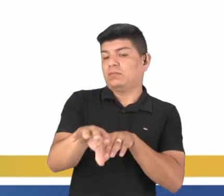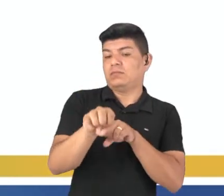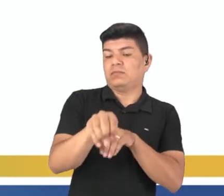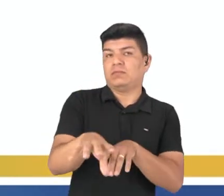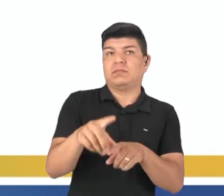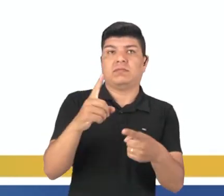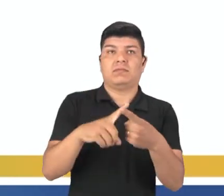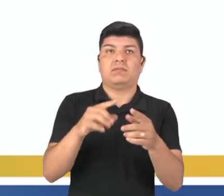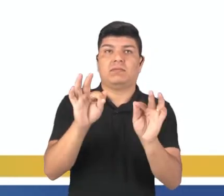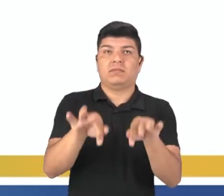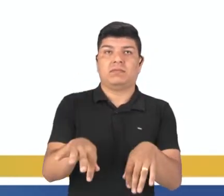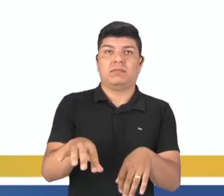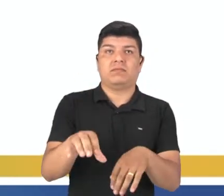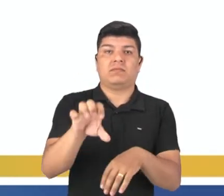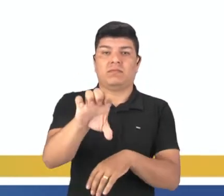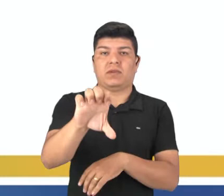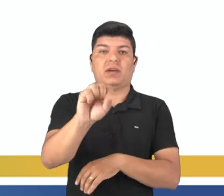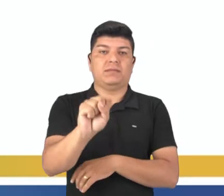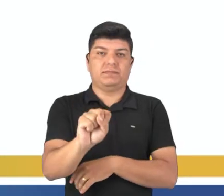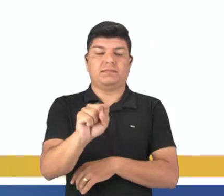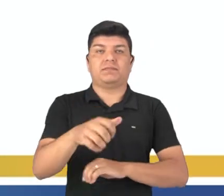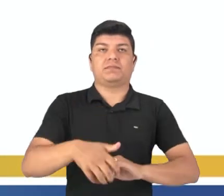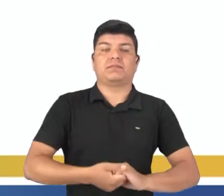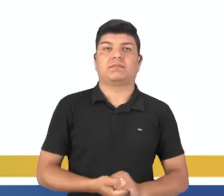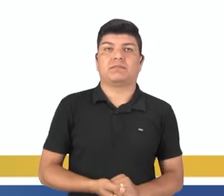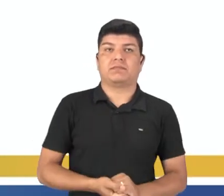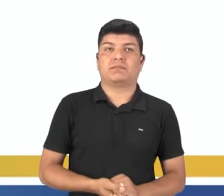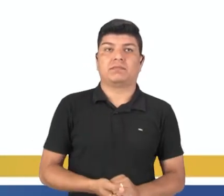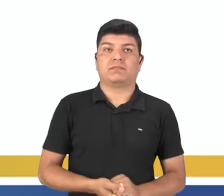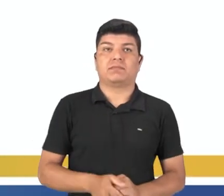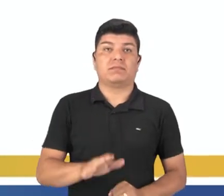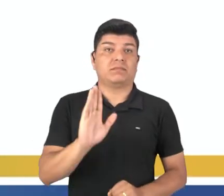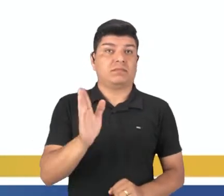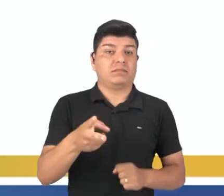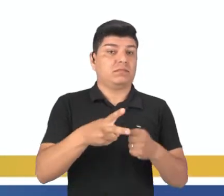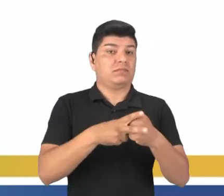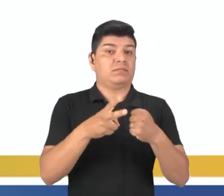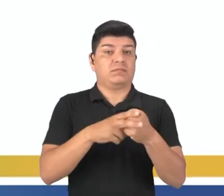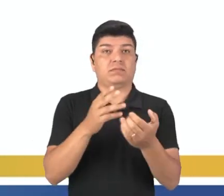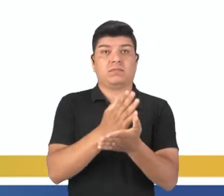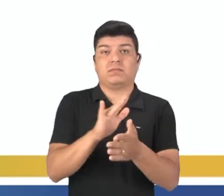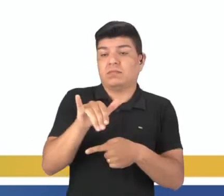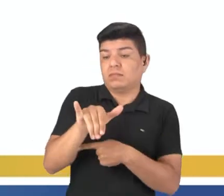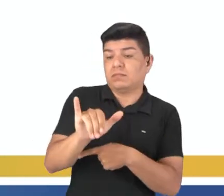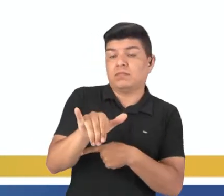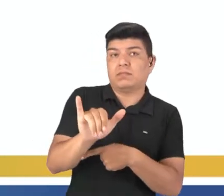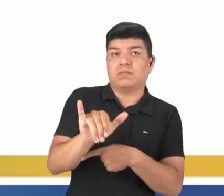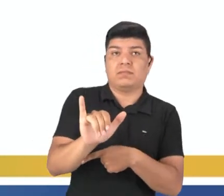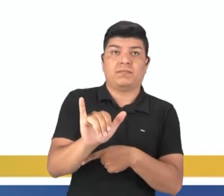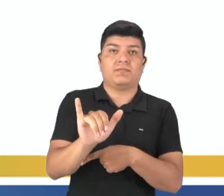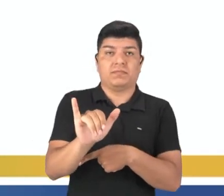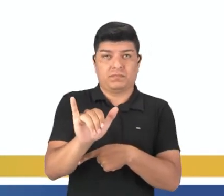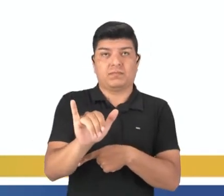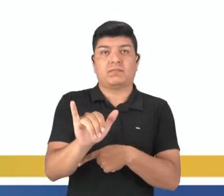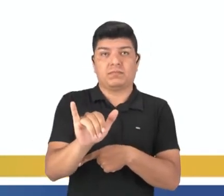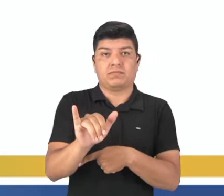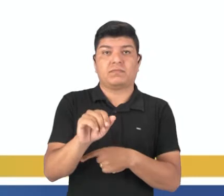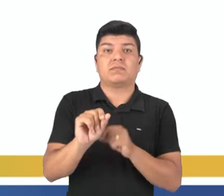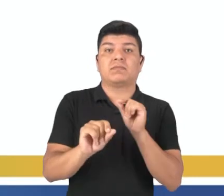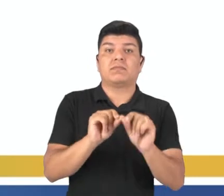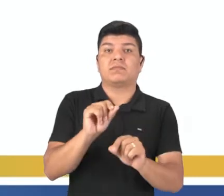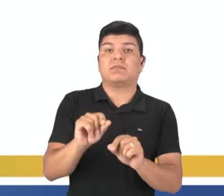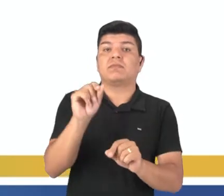por causa da terminação desse verbo original já que eles verbos terminados em Y que são precedidos de